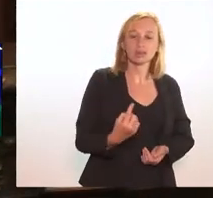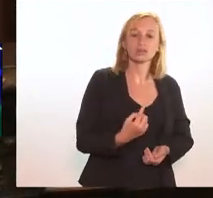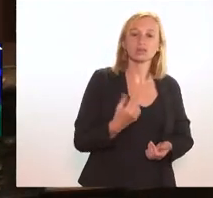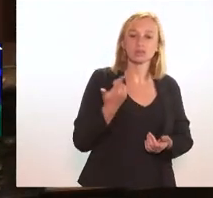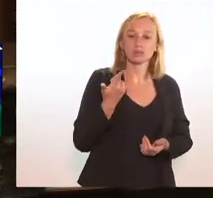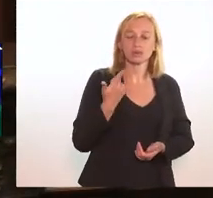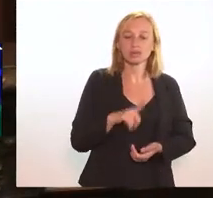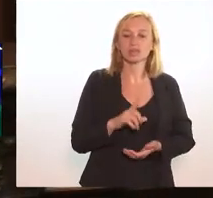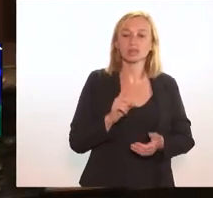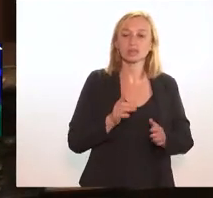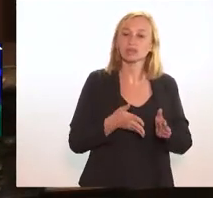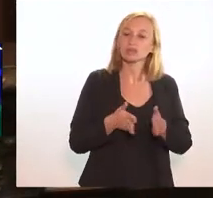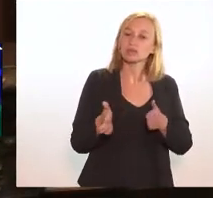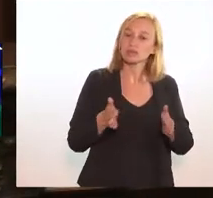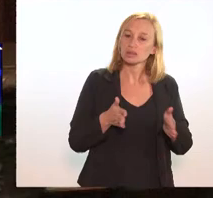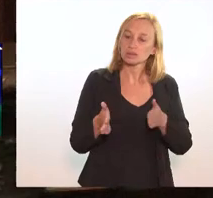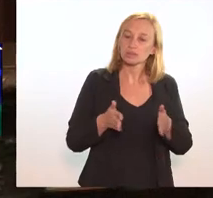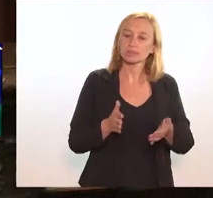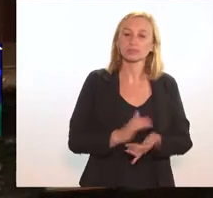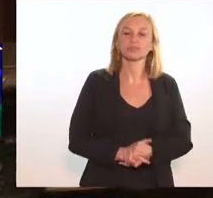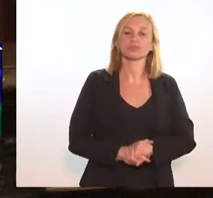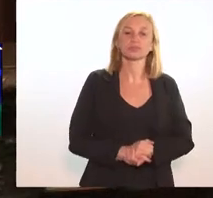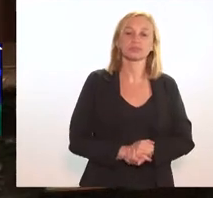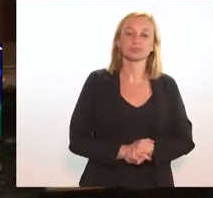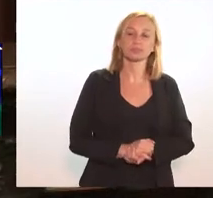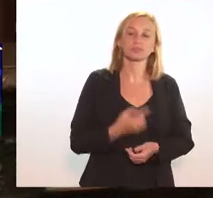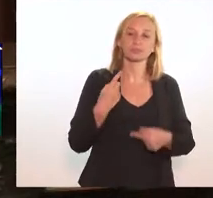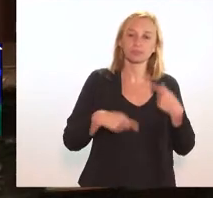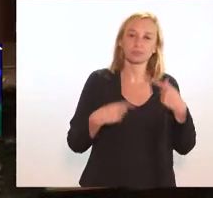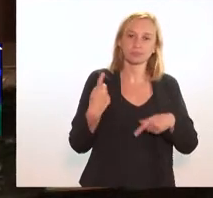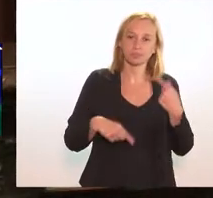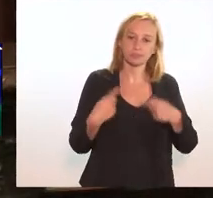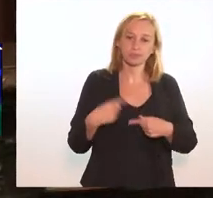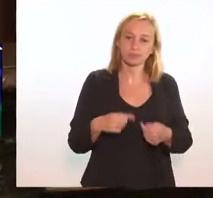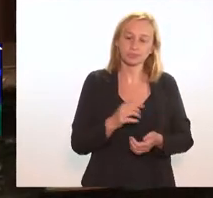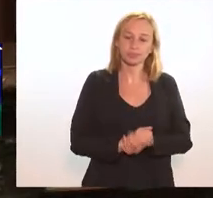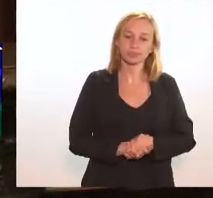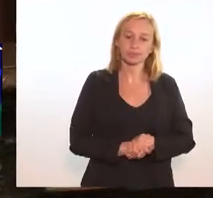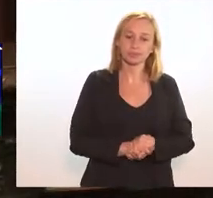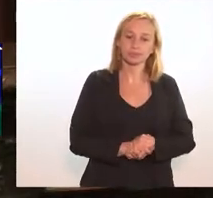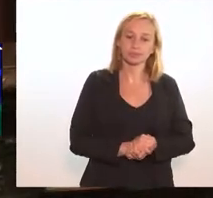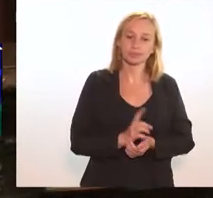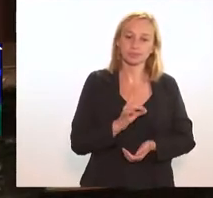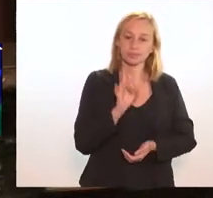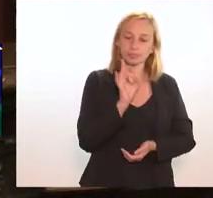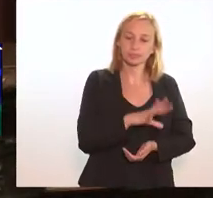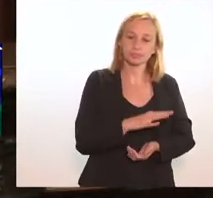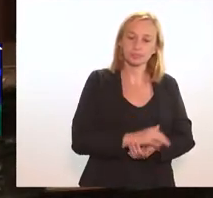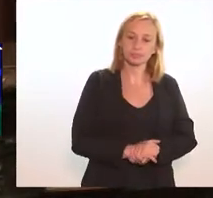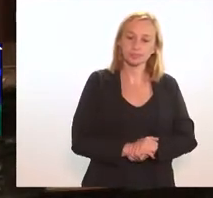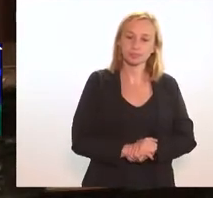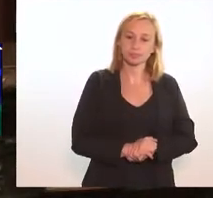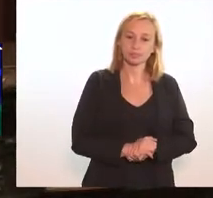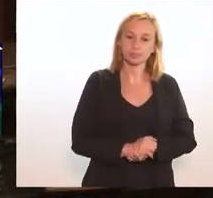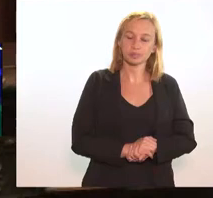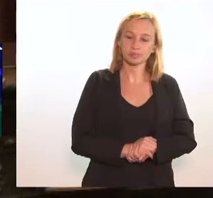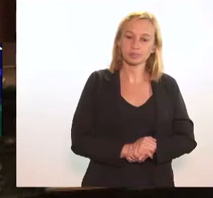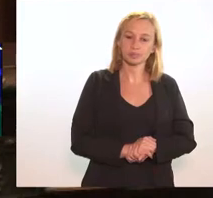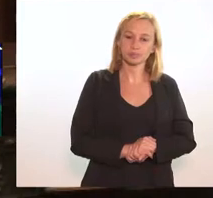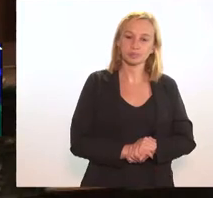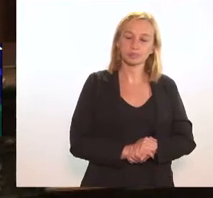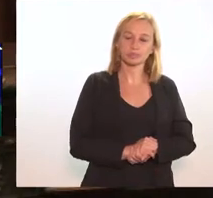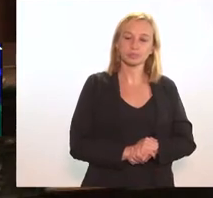tenha, nesse processo de política, de não só com